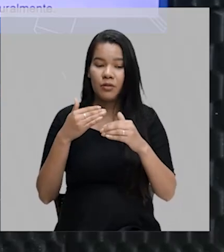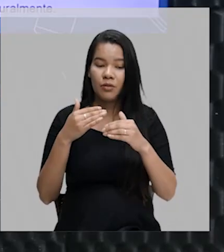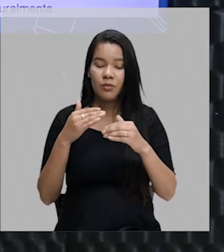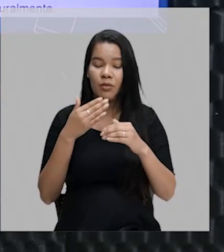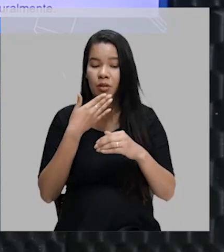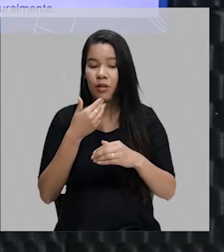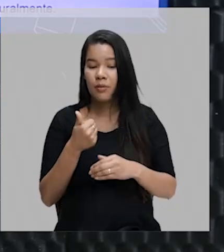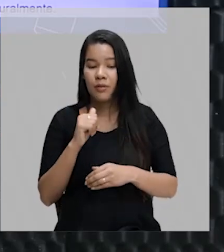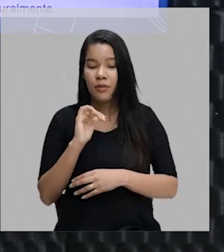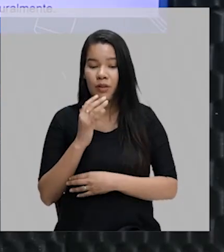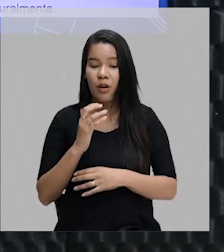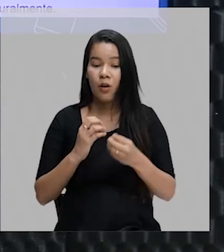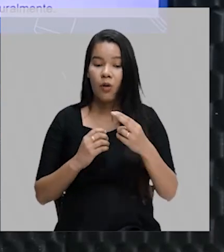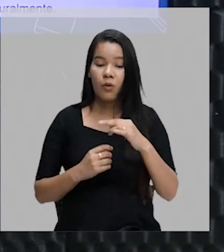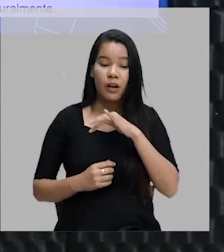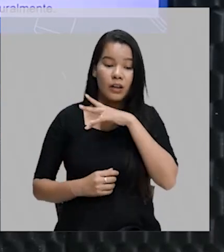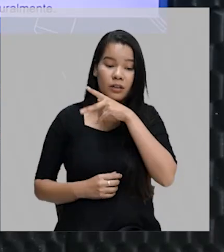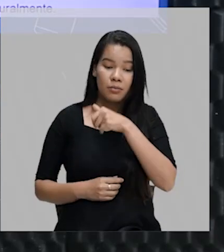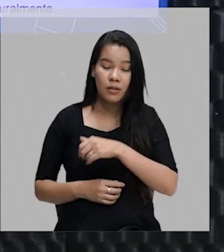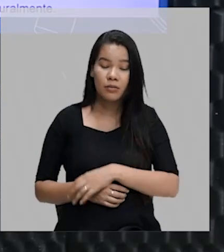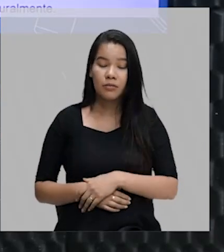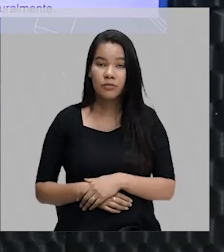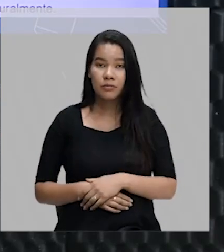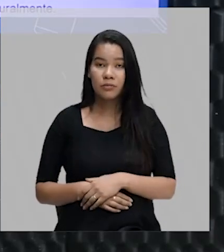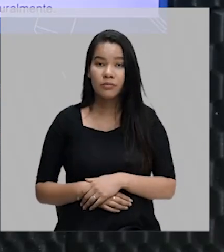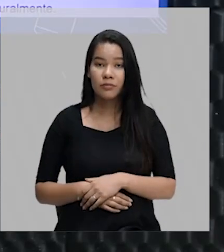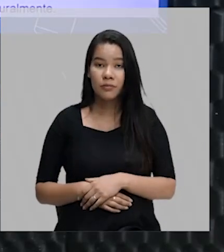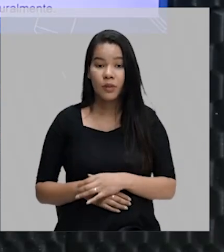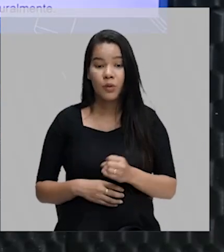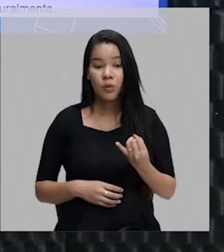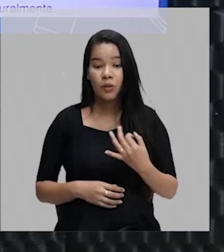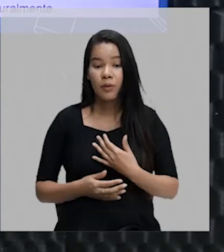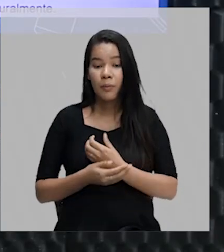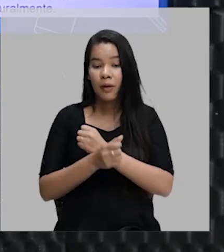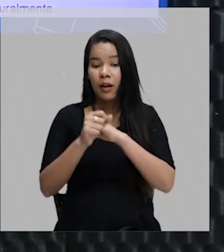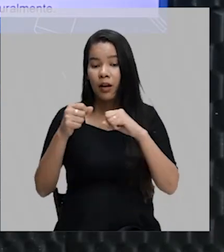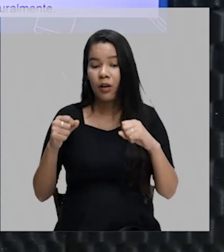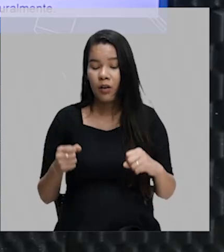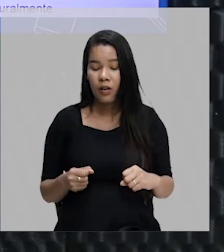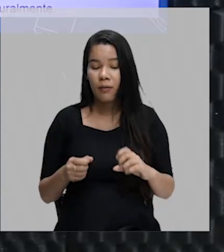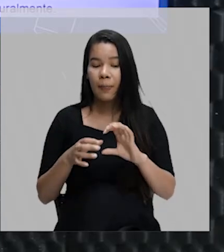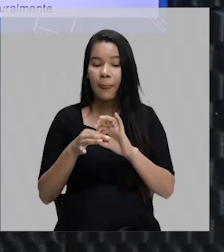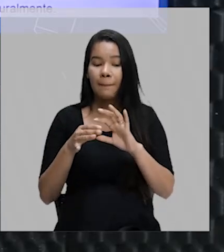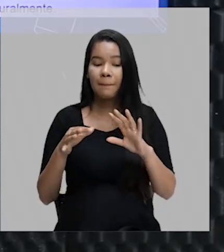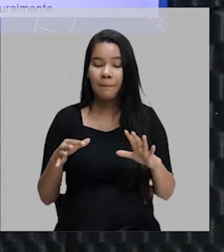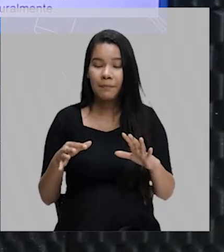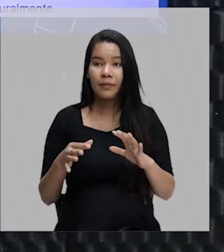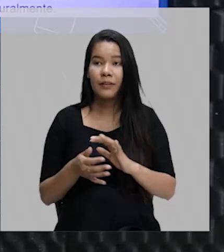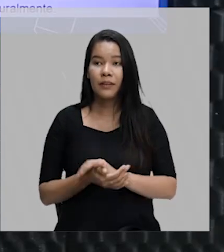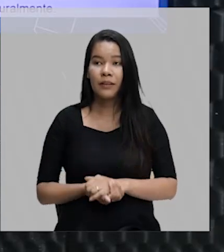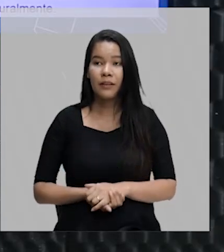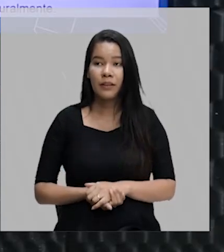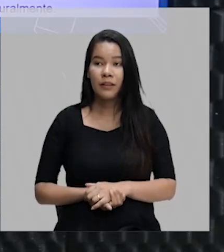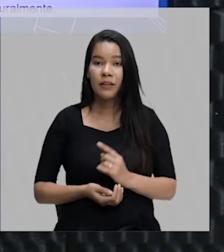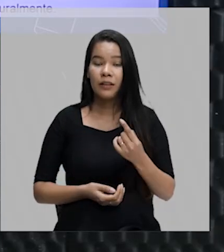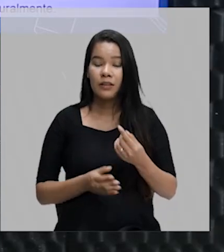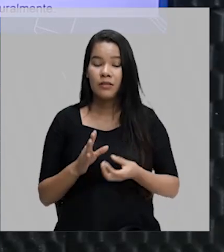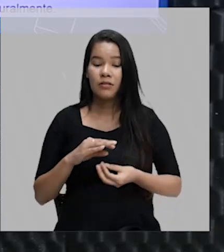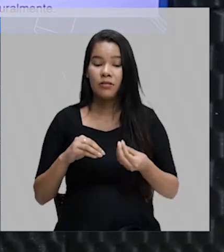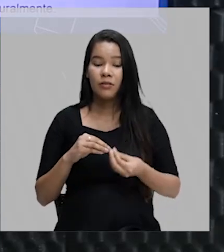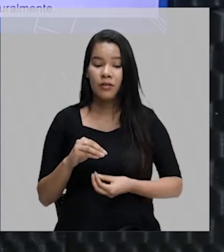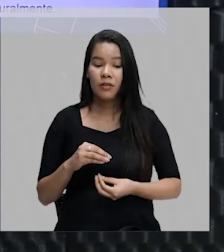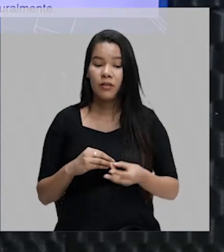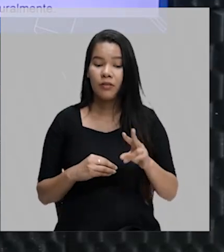animal. Quanto maior a liberdade, né, quanto maior o grau de liberdade desses